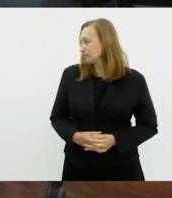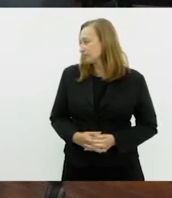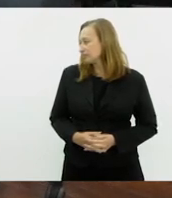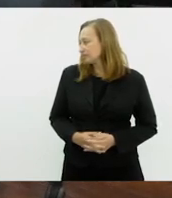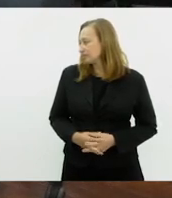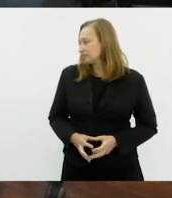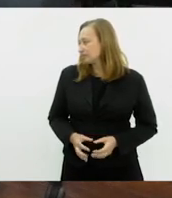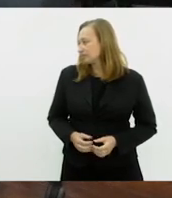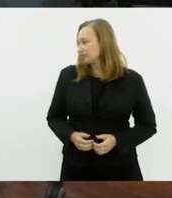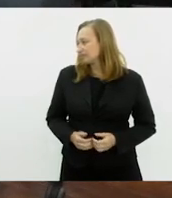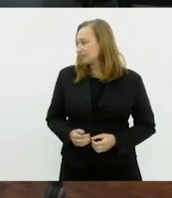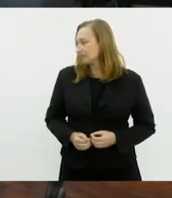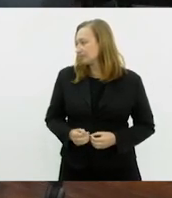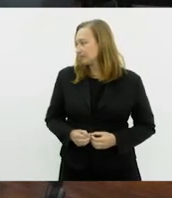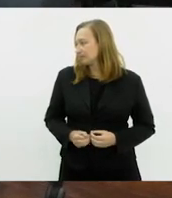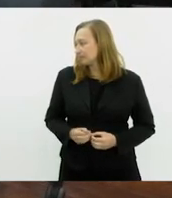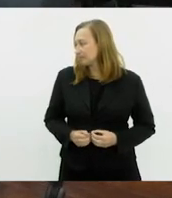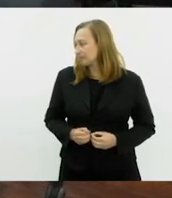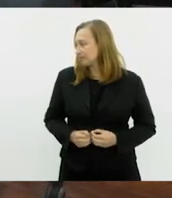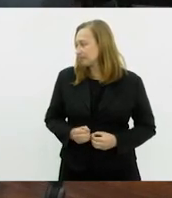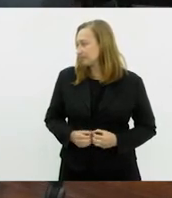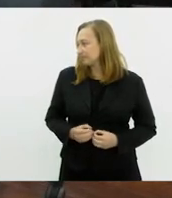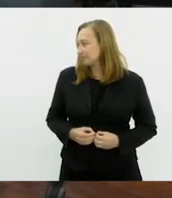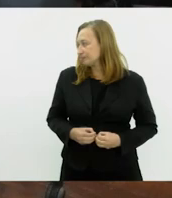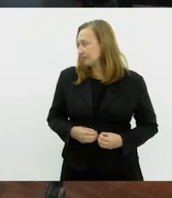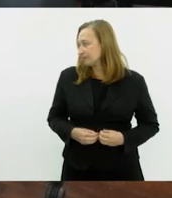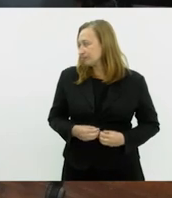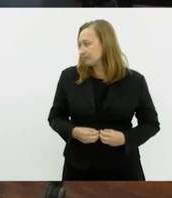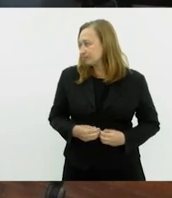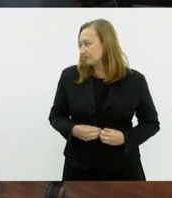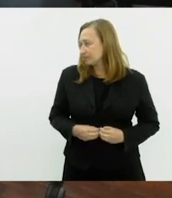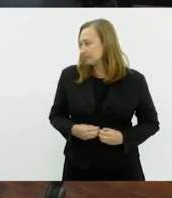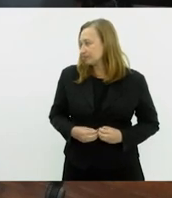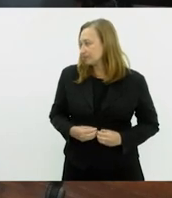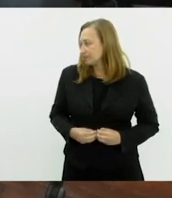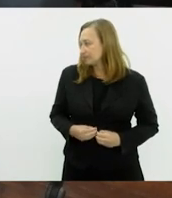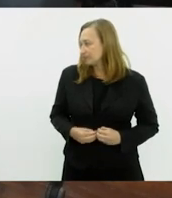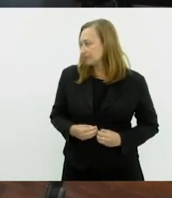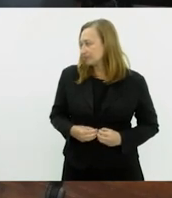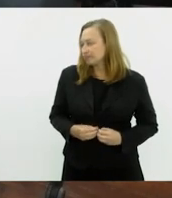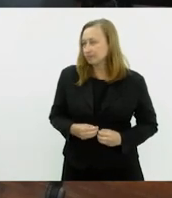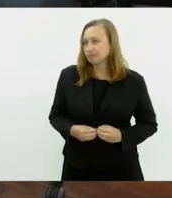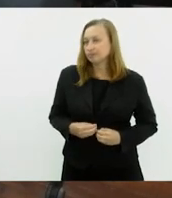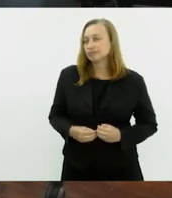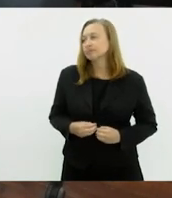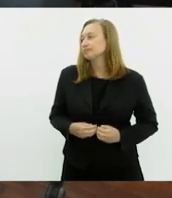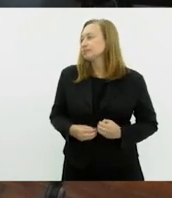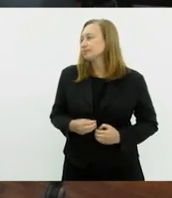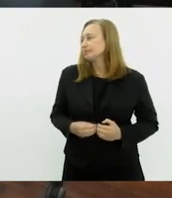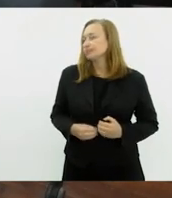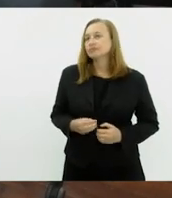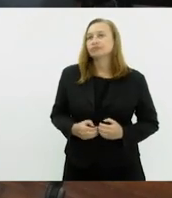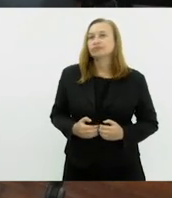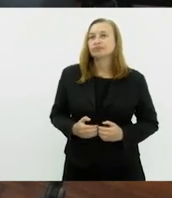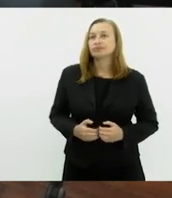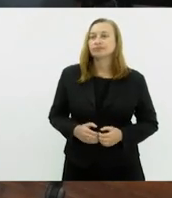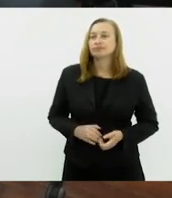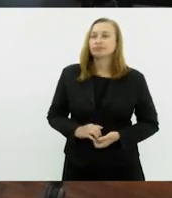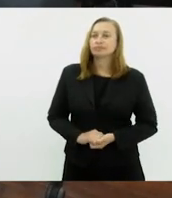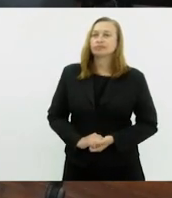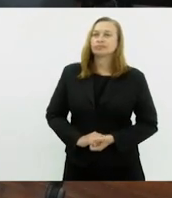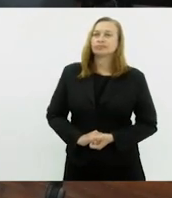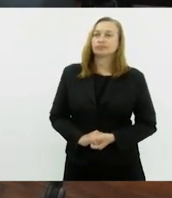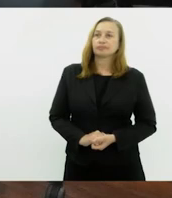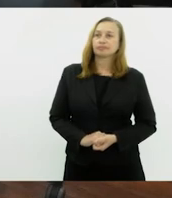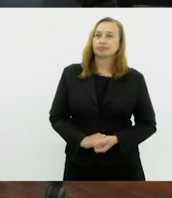condenado só que qual foi o problema que eu achei que foi absurdo primeiro e não acharam digitais dele no pente na arma